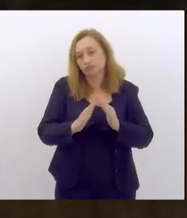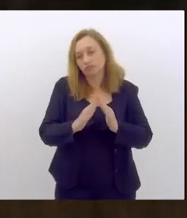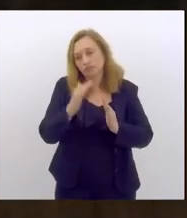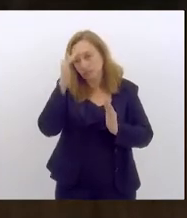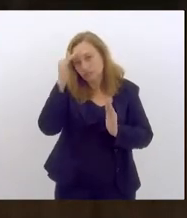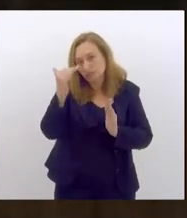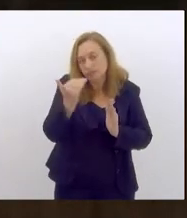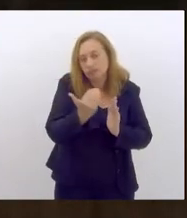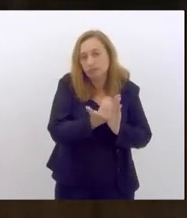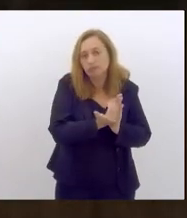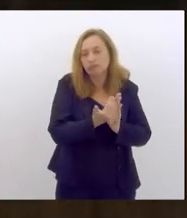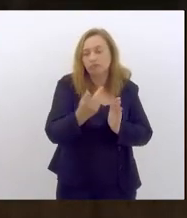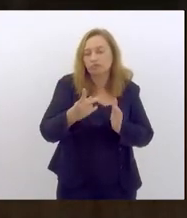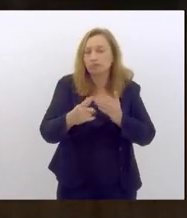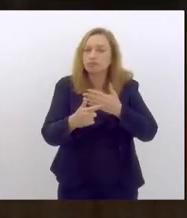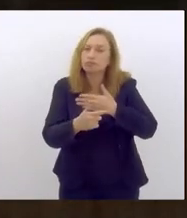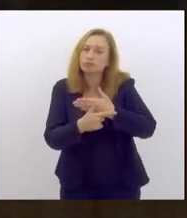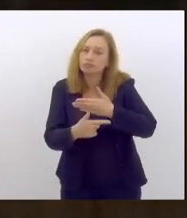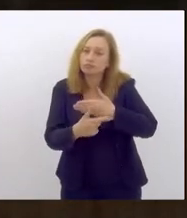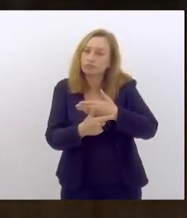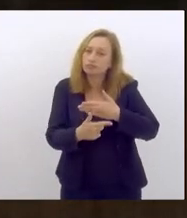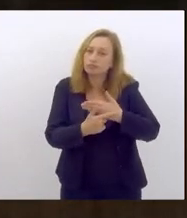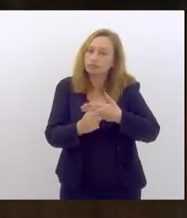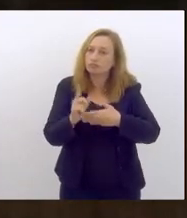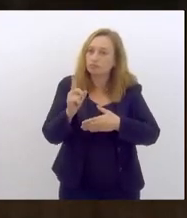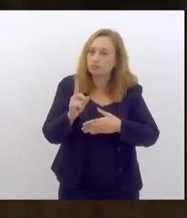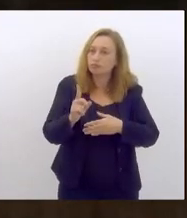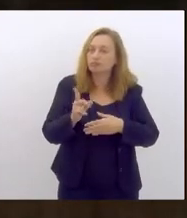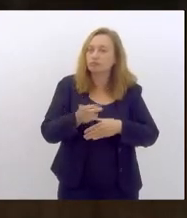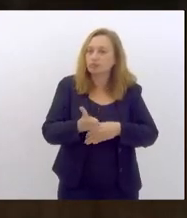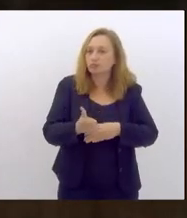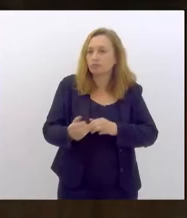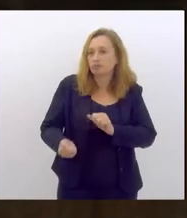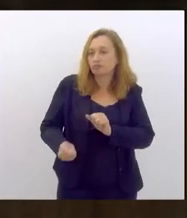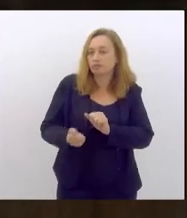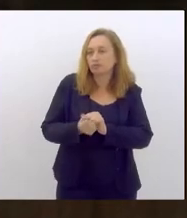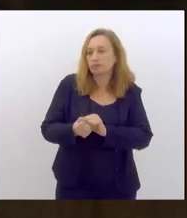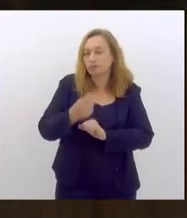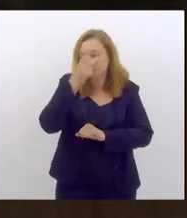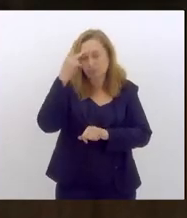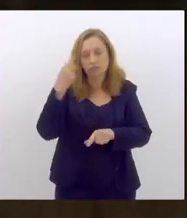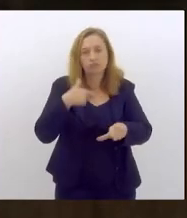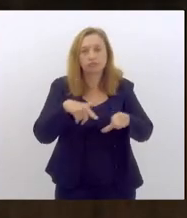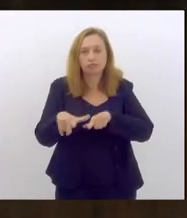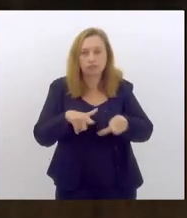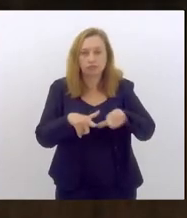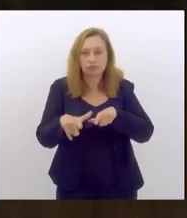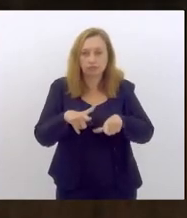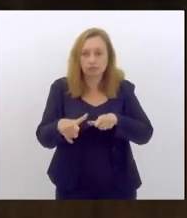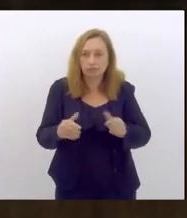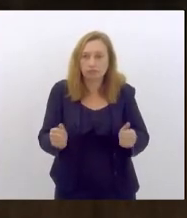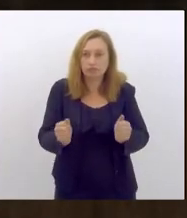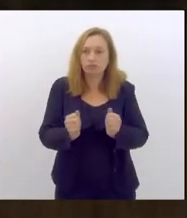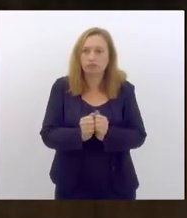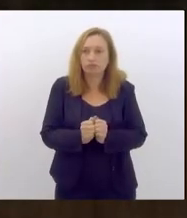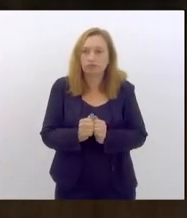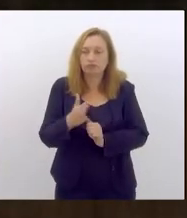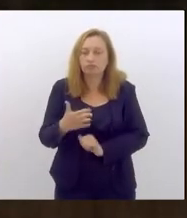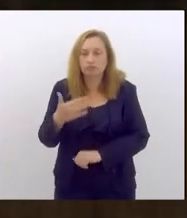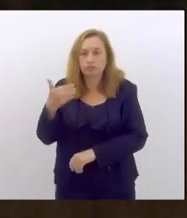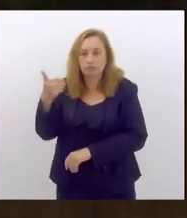cumpra com seu papel, que é estar sempre ao lado de trabalhadores, ao lado da